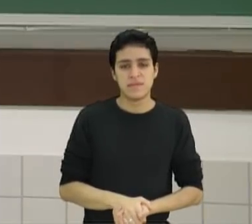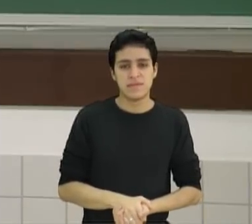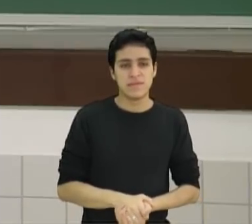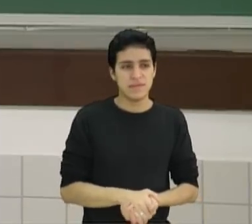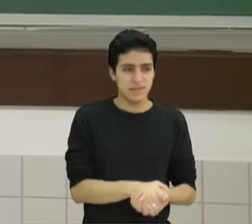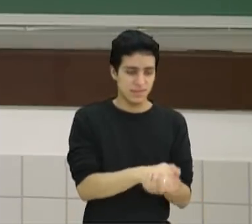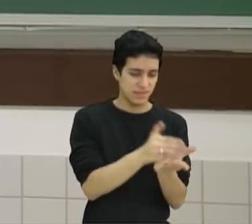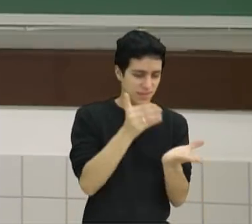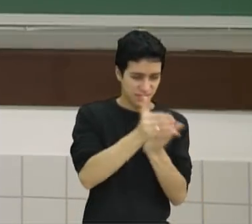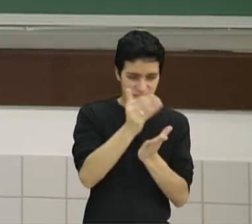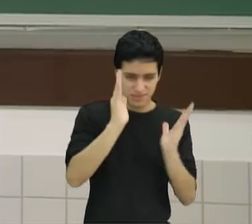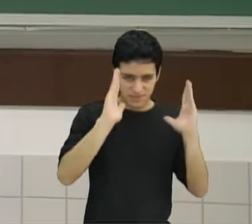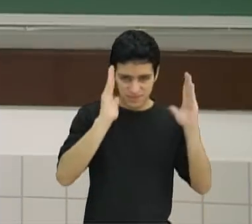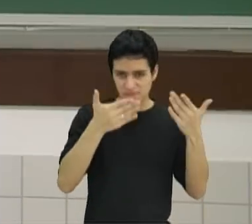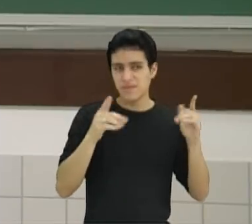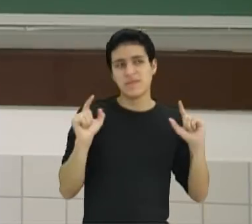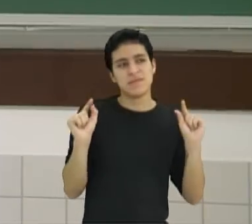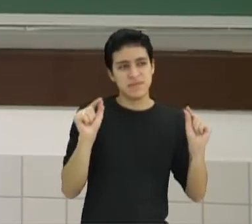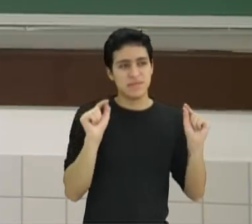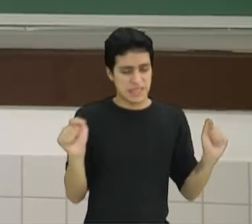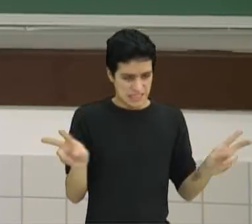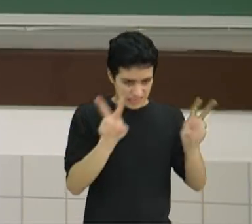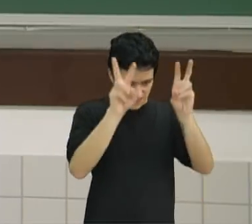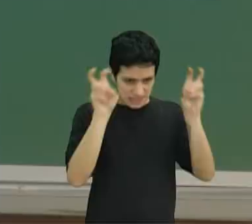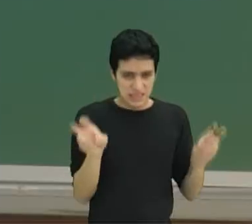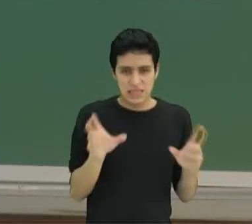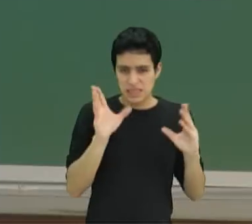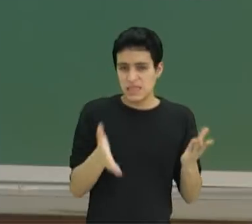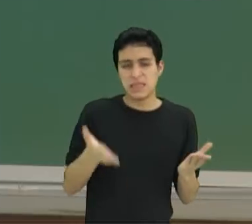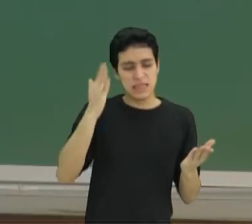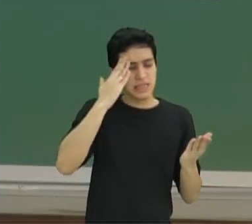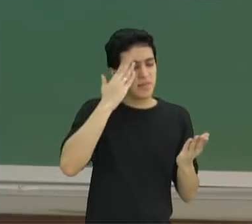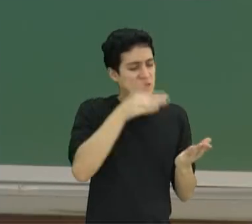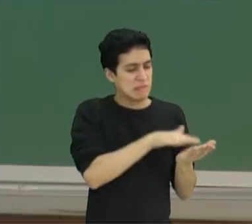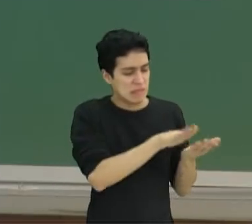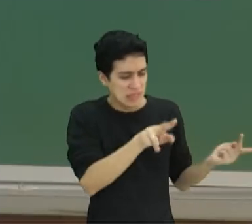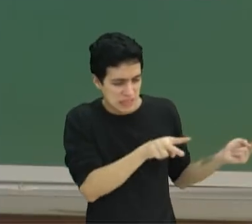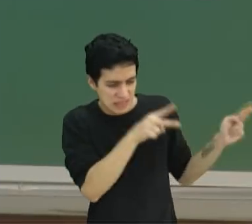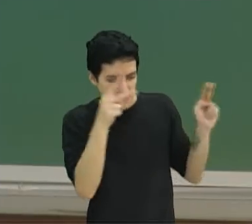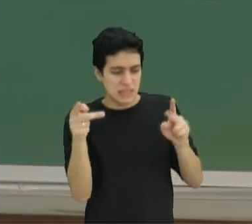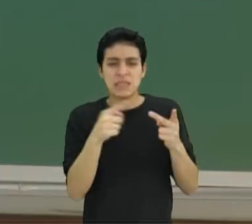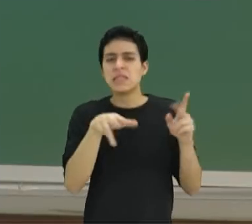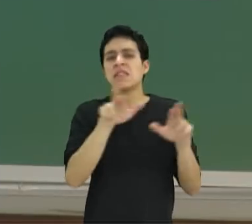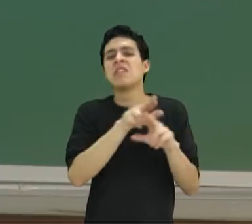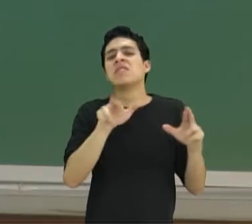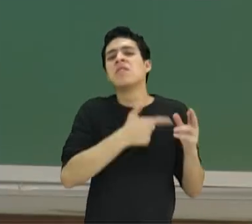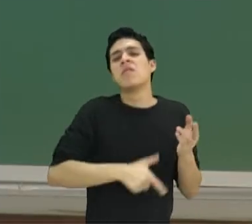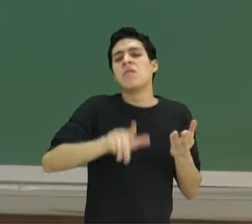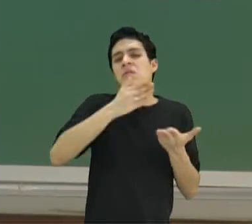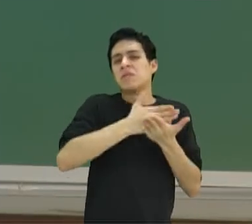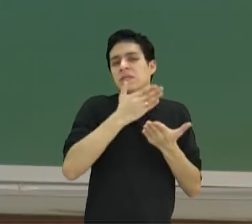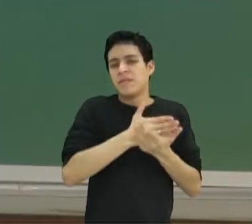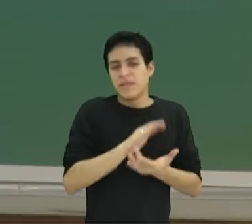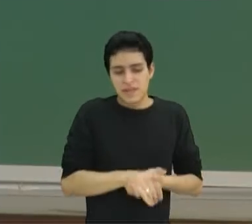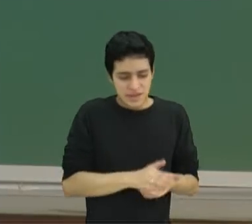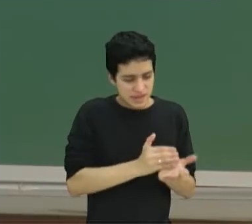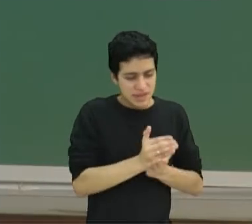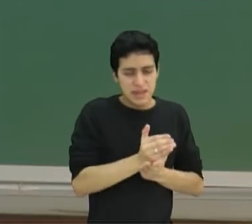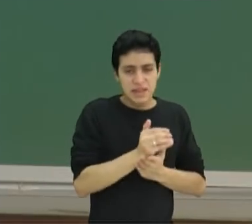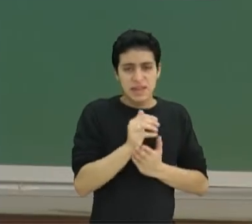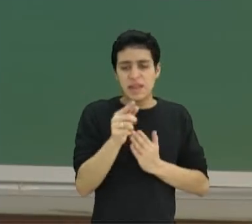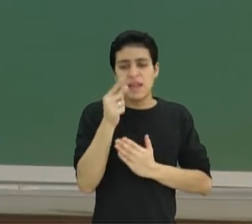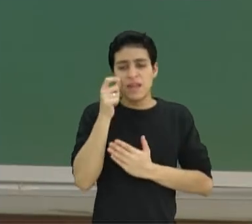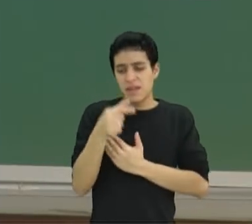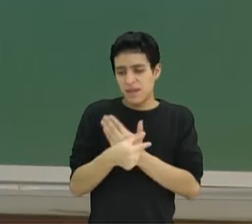No início, já temos trabalhado o título, né, já sabemos das versões, da relação com a outra obra. No início, a autora faz